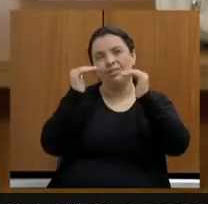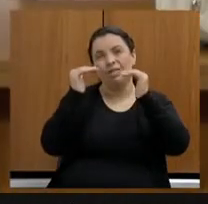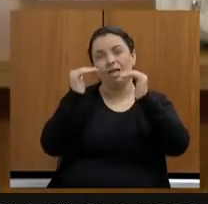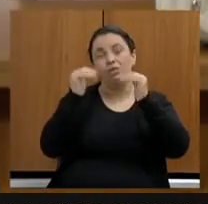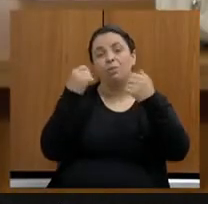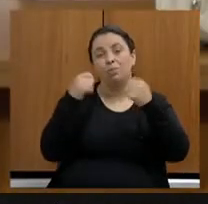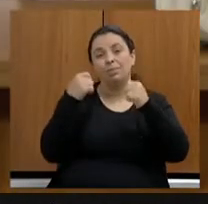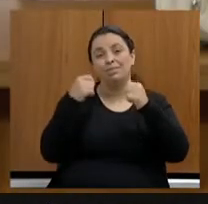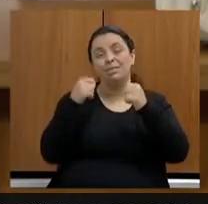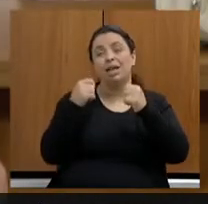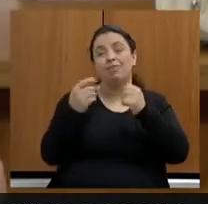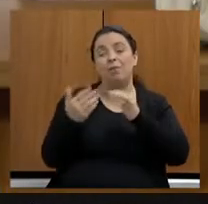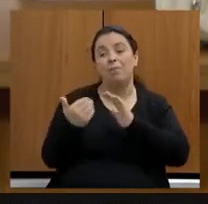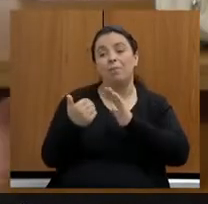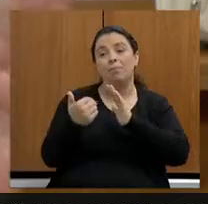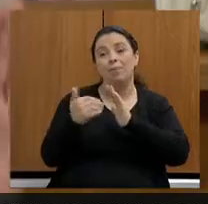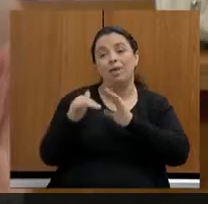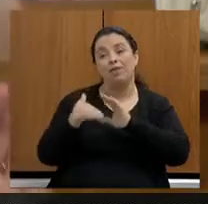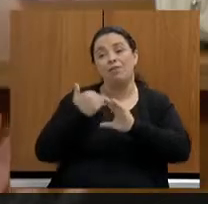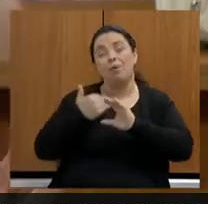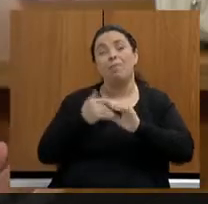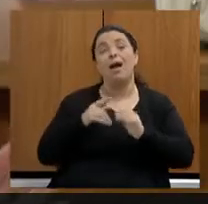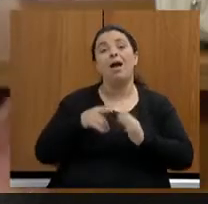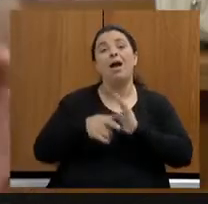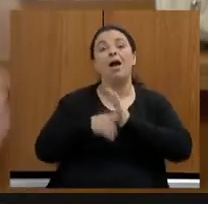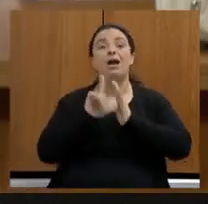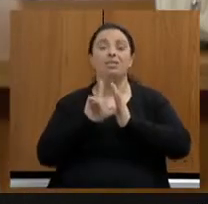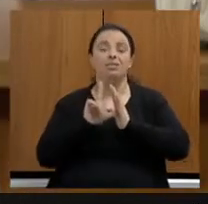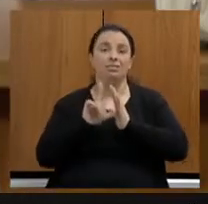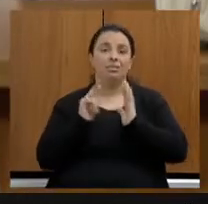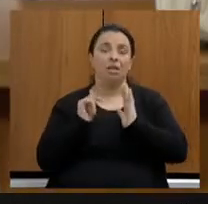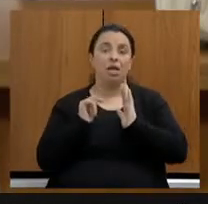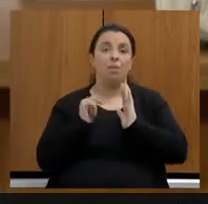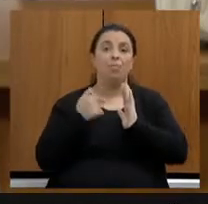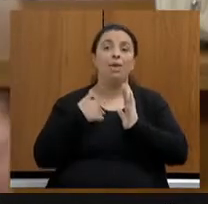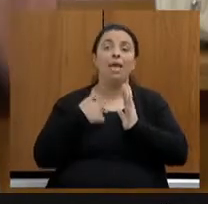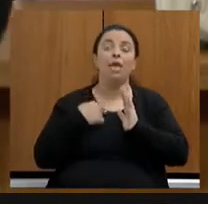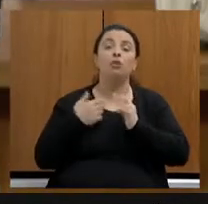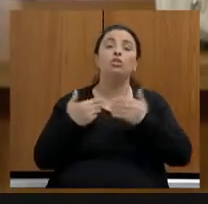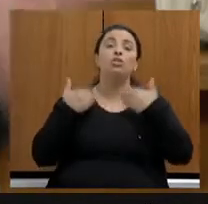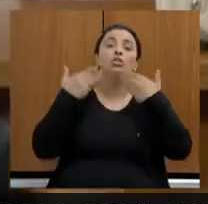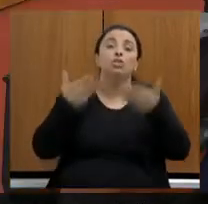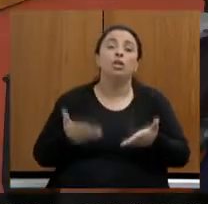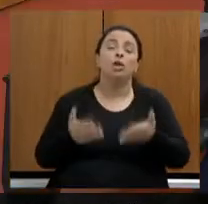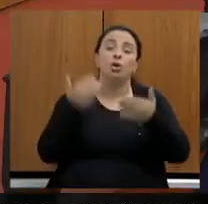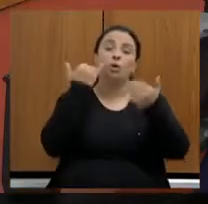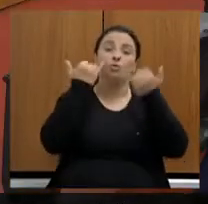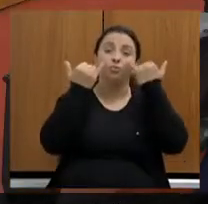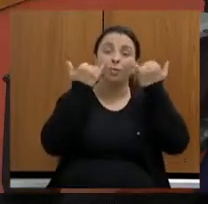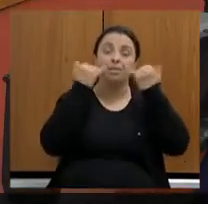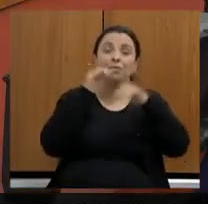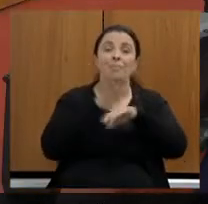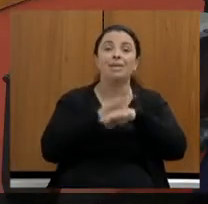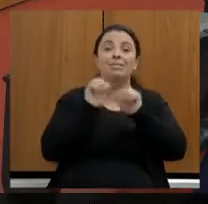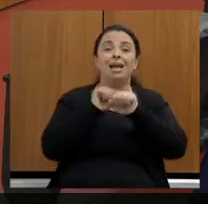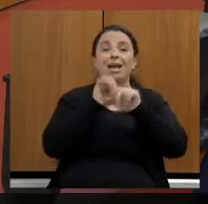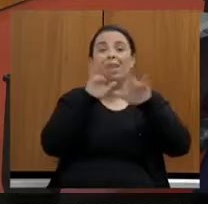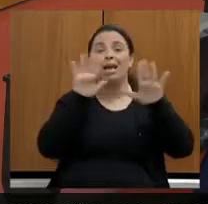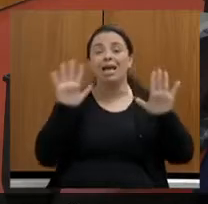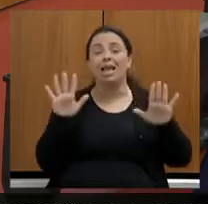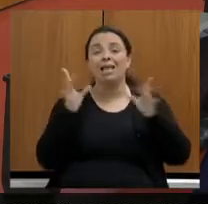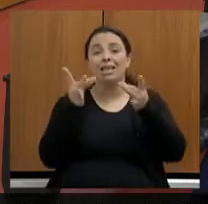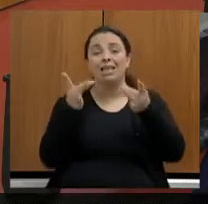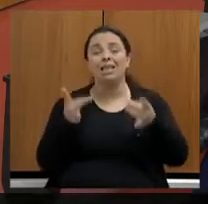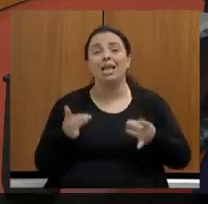no Assembleia fiscaliza Porque aí se for possível porque aí eu trago o carro de pimentas informações muito precisas sobre